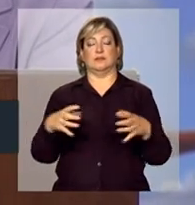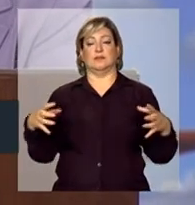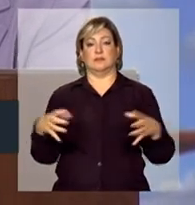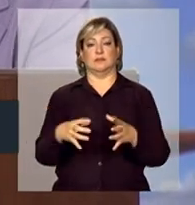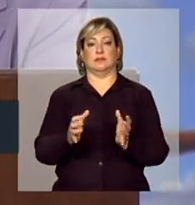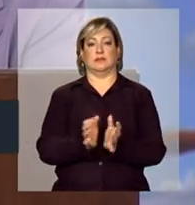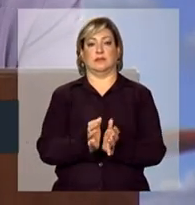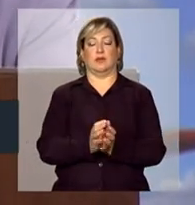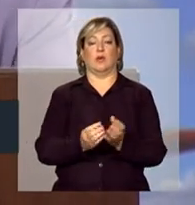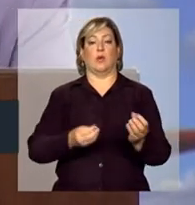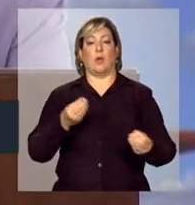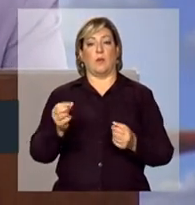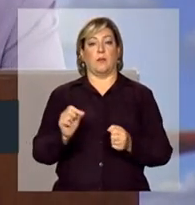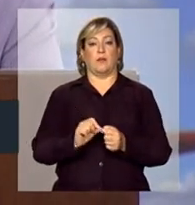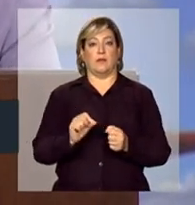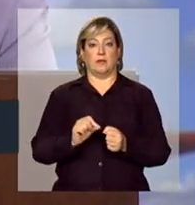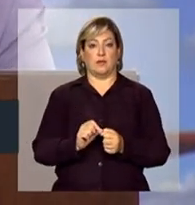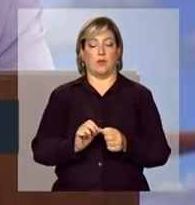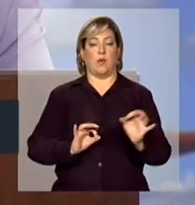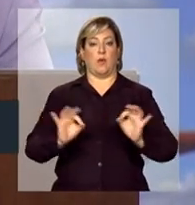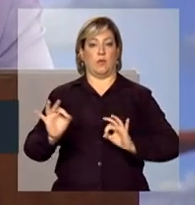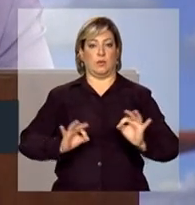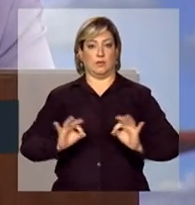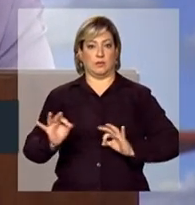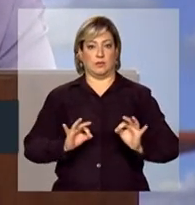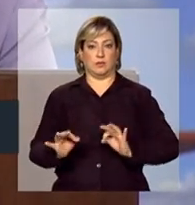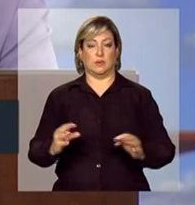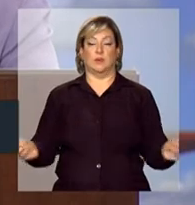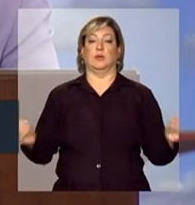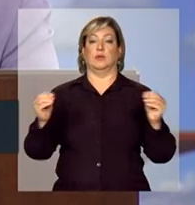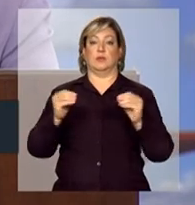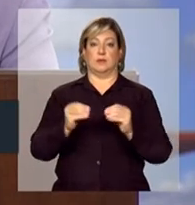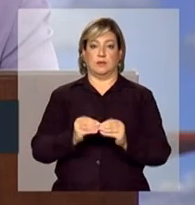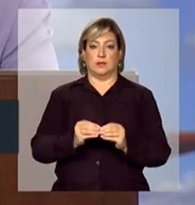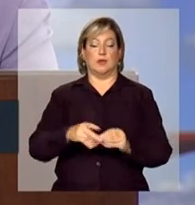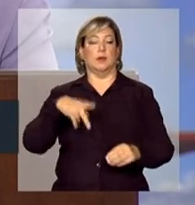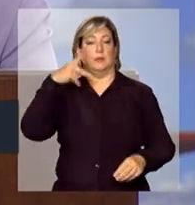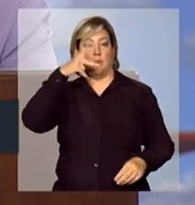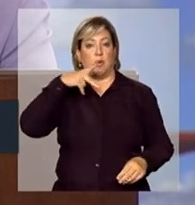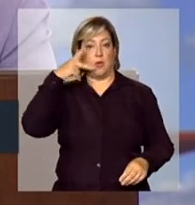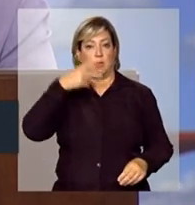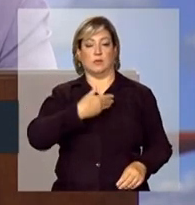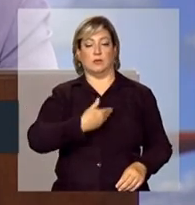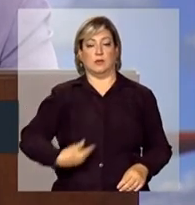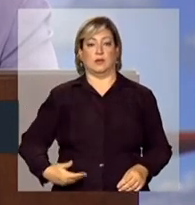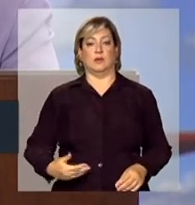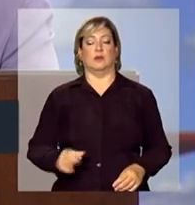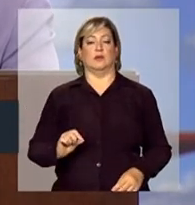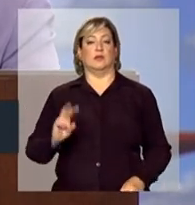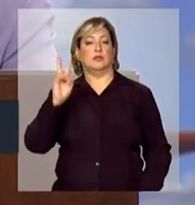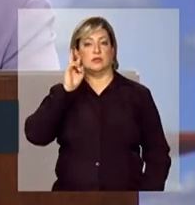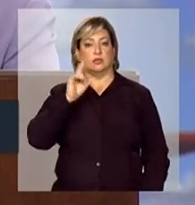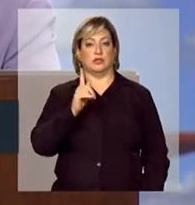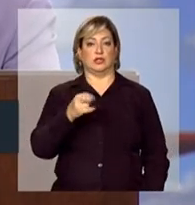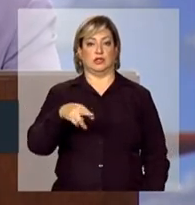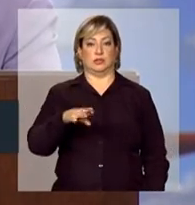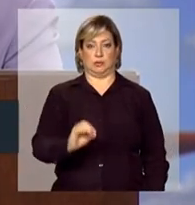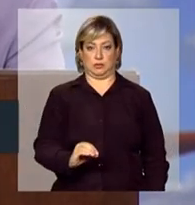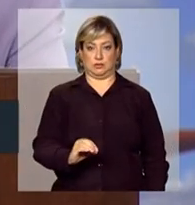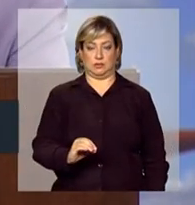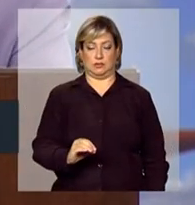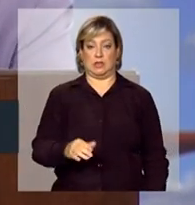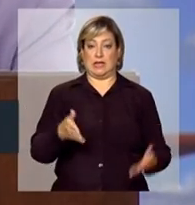de formulação a coordenação e implementação de políticas públicas na perspectiva de gênero